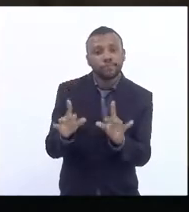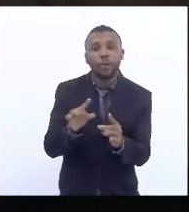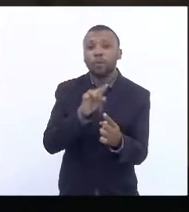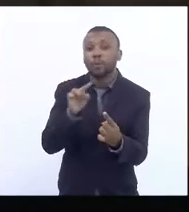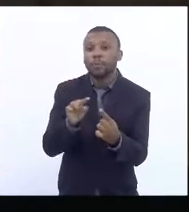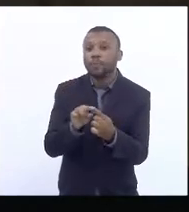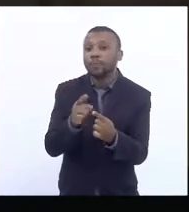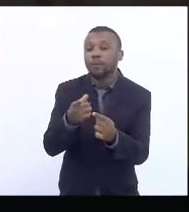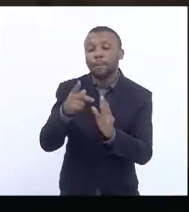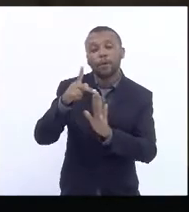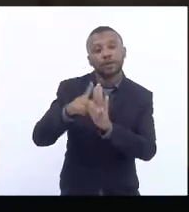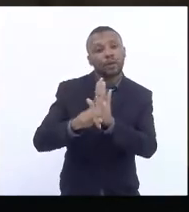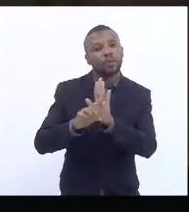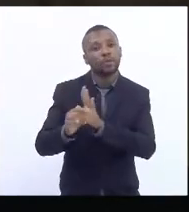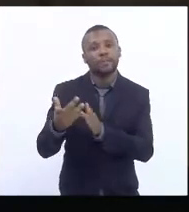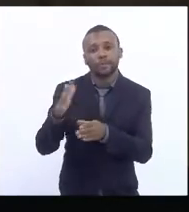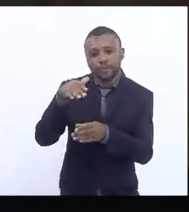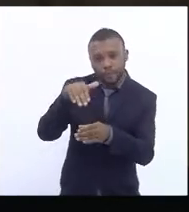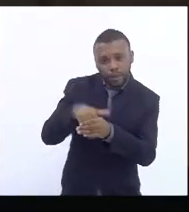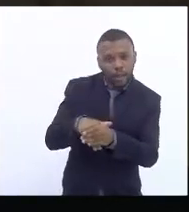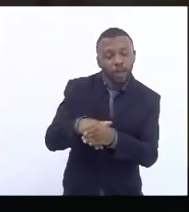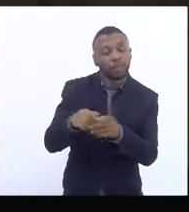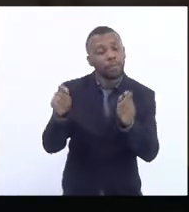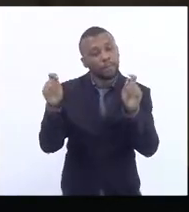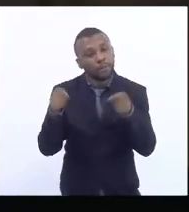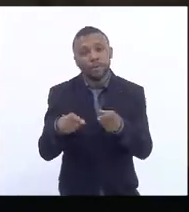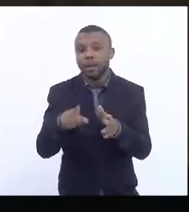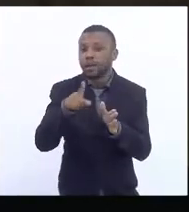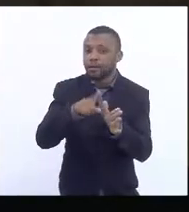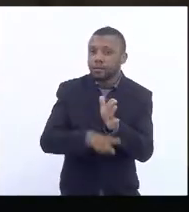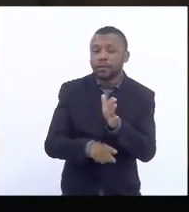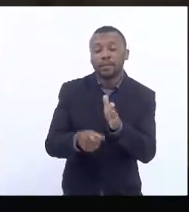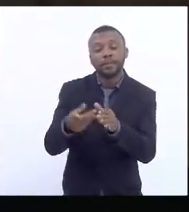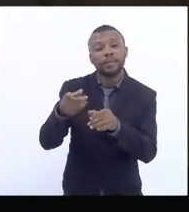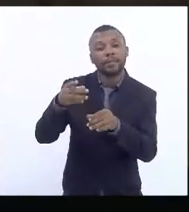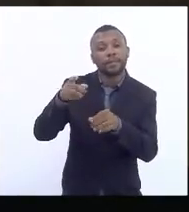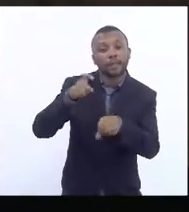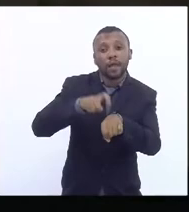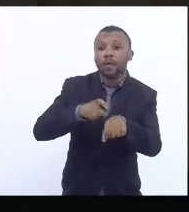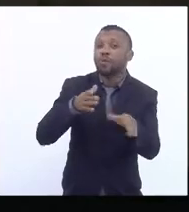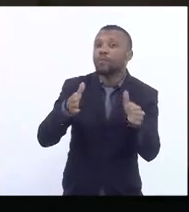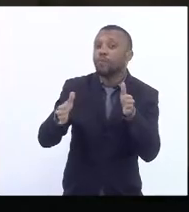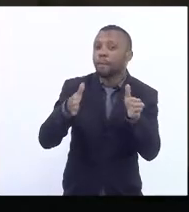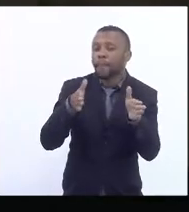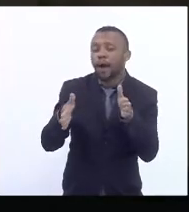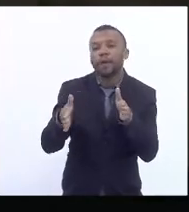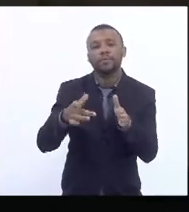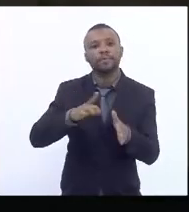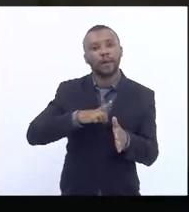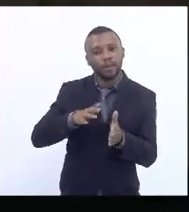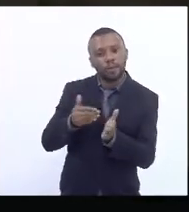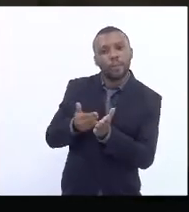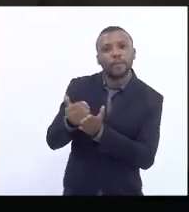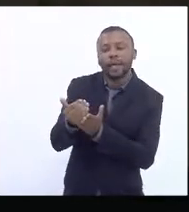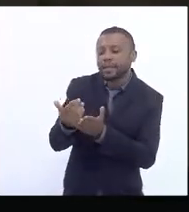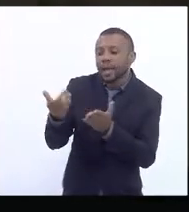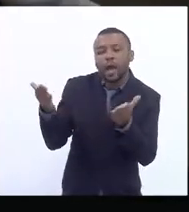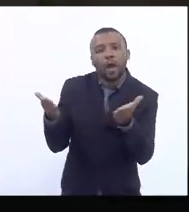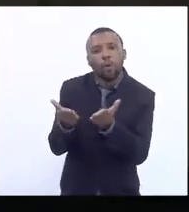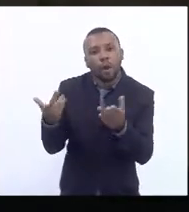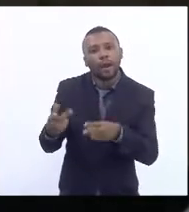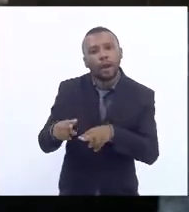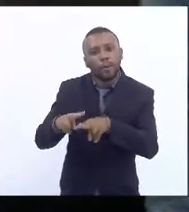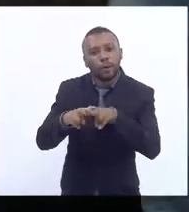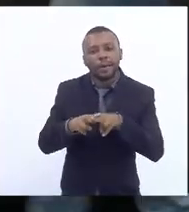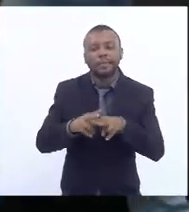Isso possibilita que as isenções, dentro de um prazo estabelecido pelo CONFAS, sejam dadas agora por conta da tragédia